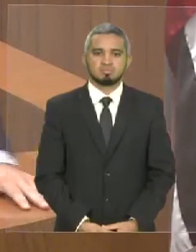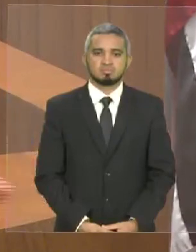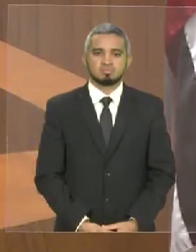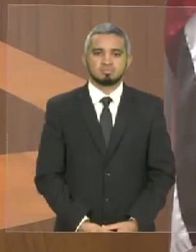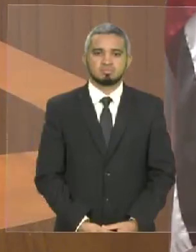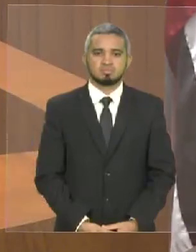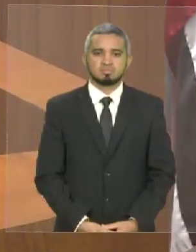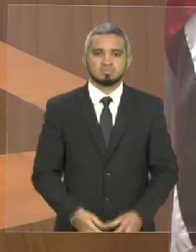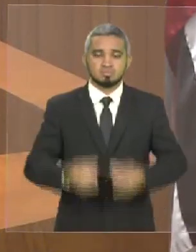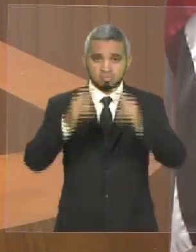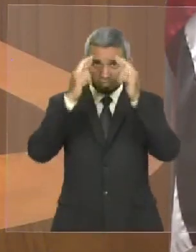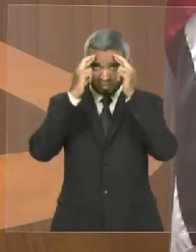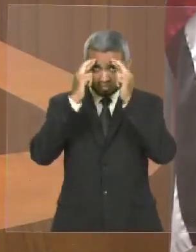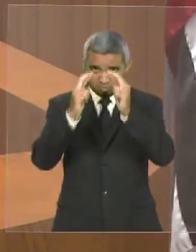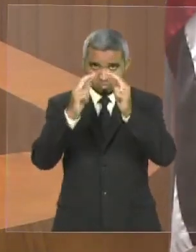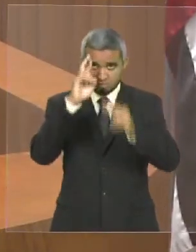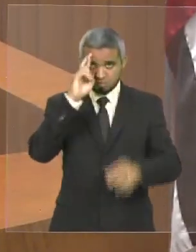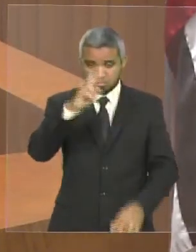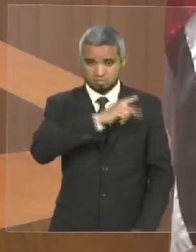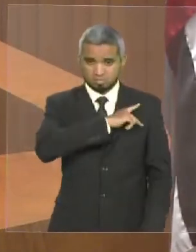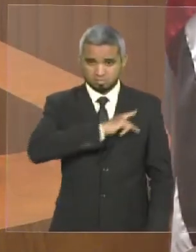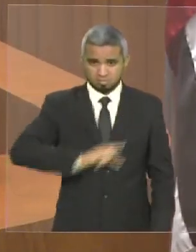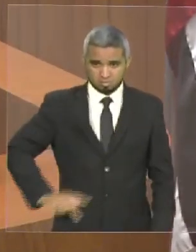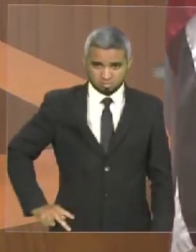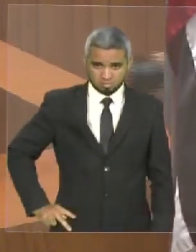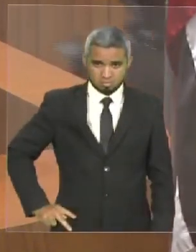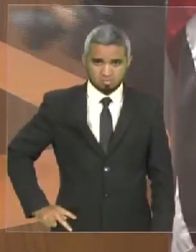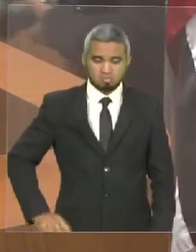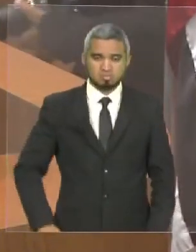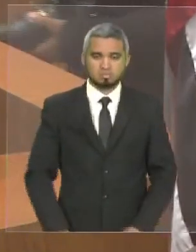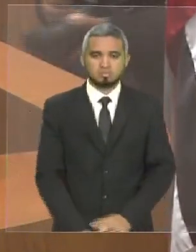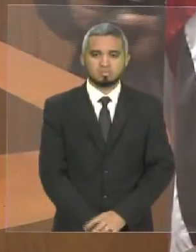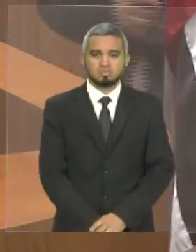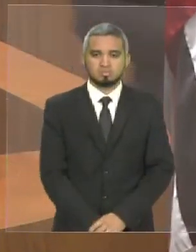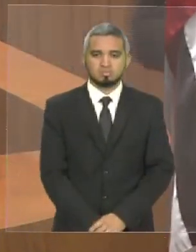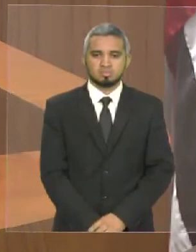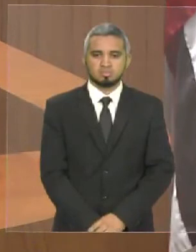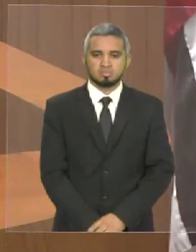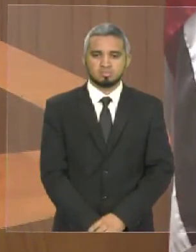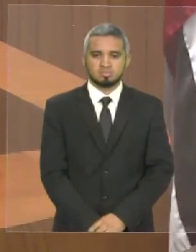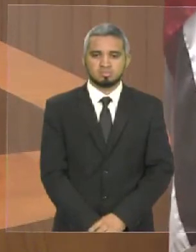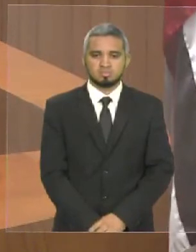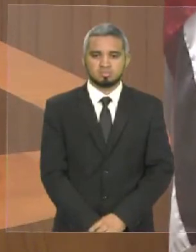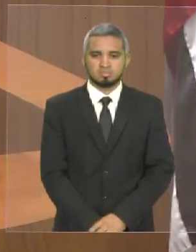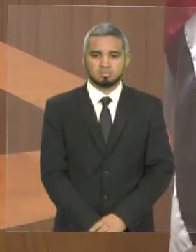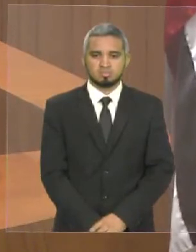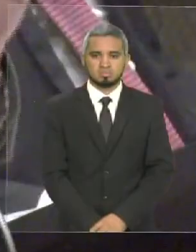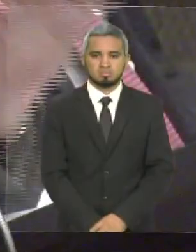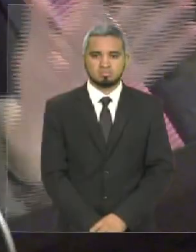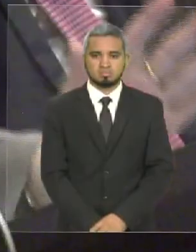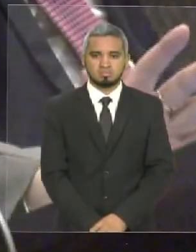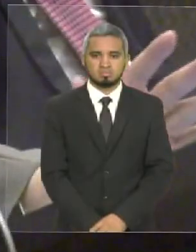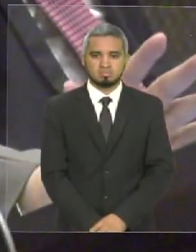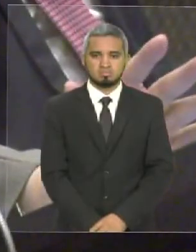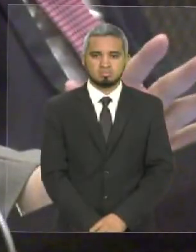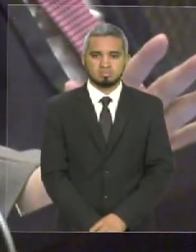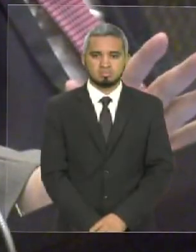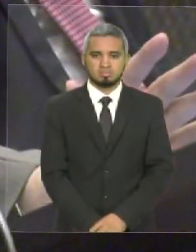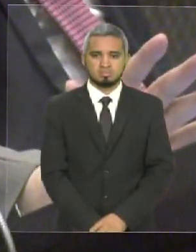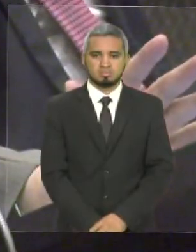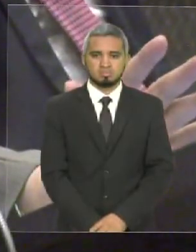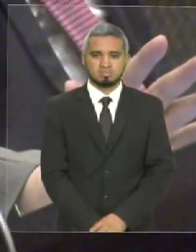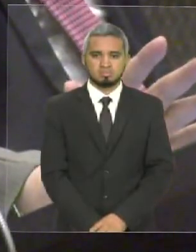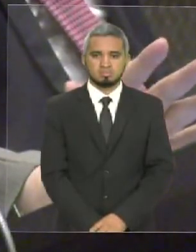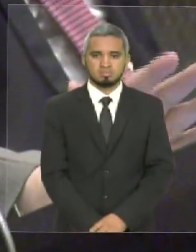em respeito, senhor presidente. Em respeito. Deputado, já concluo, senhor presidente. Não pode se manifestar